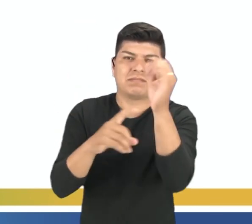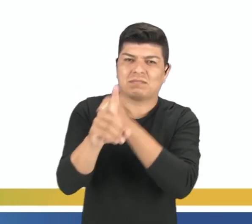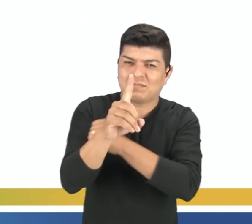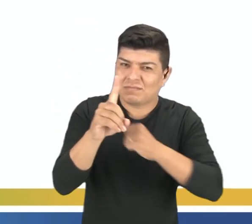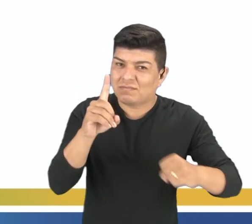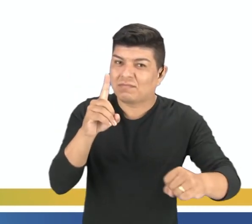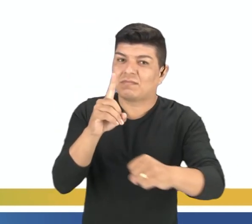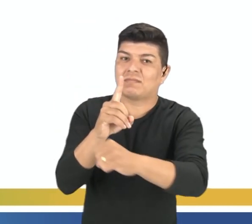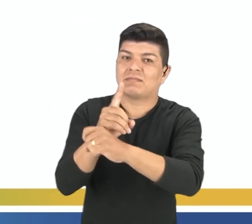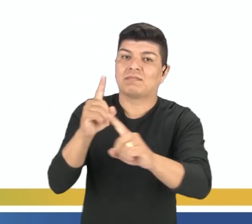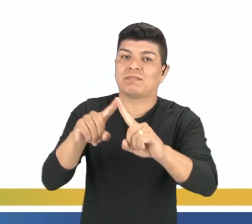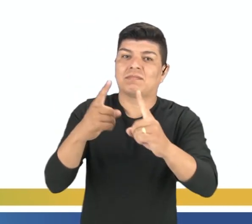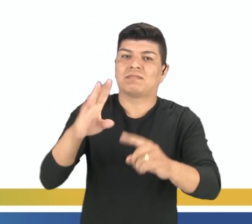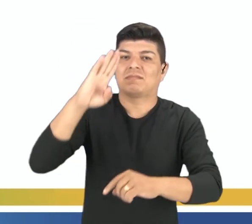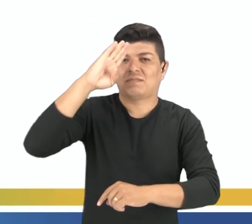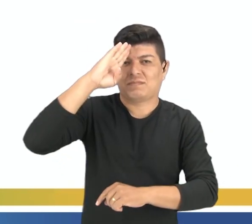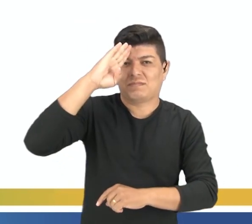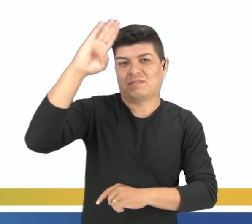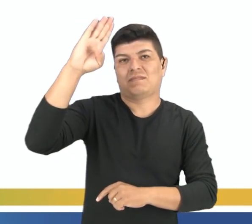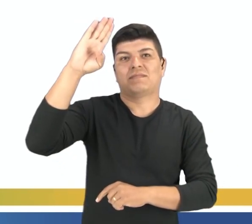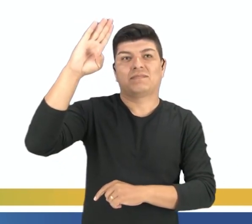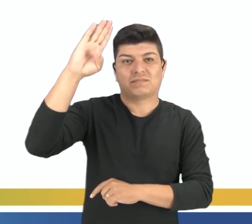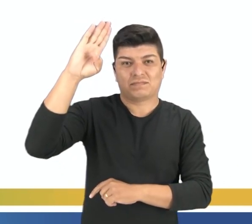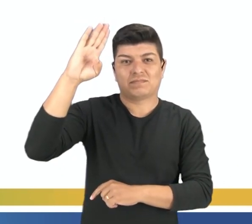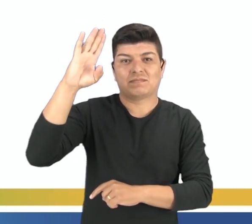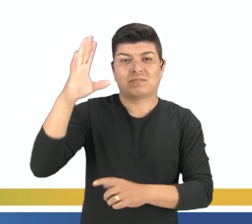social? Também não. A principal